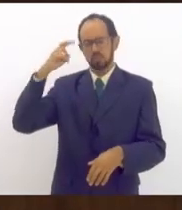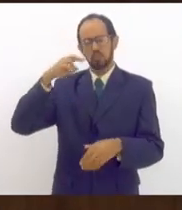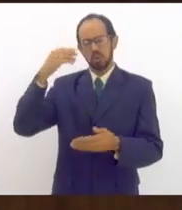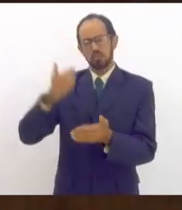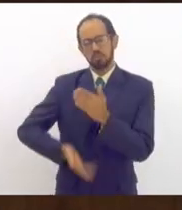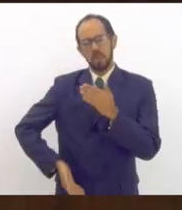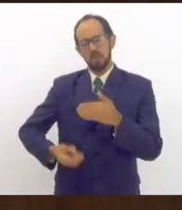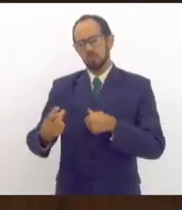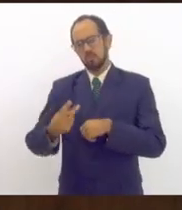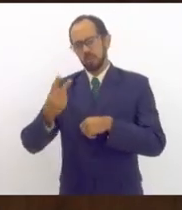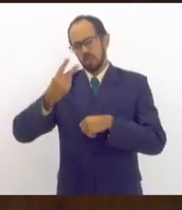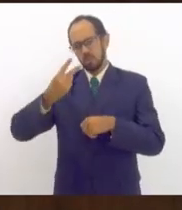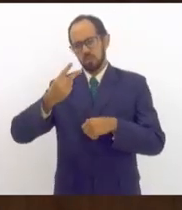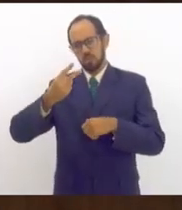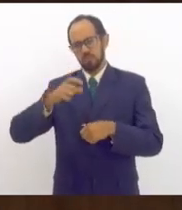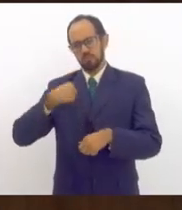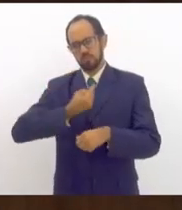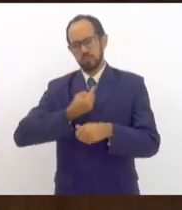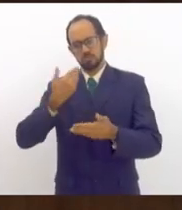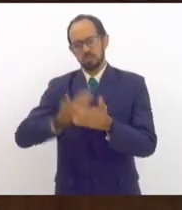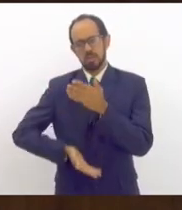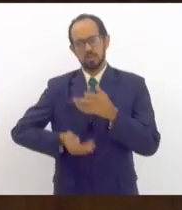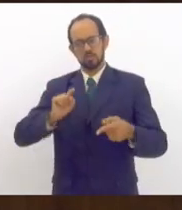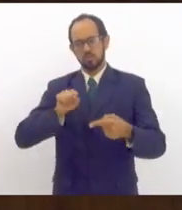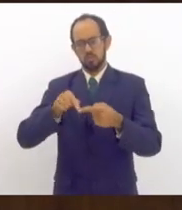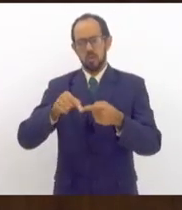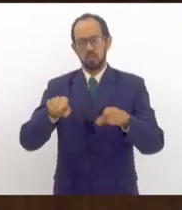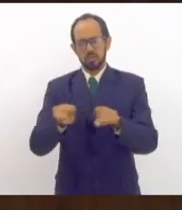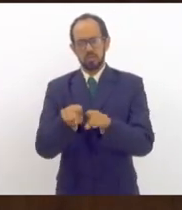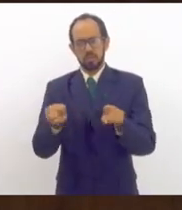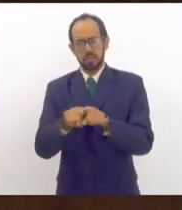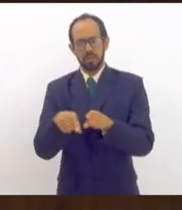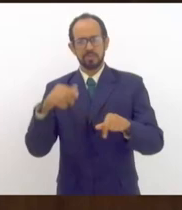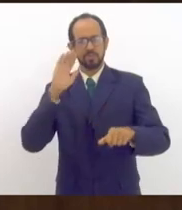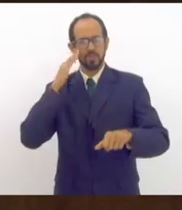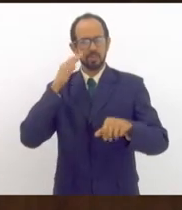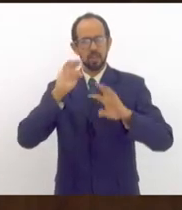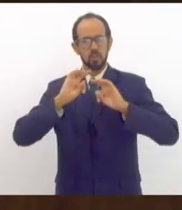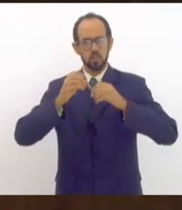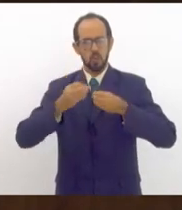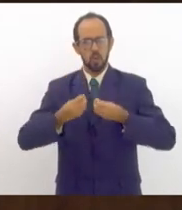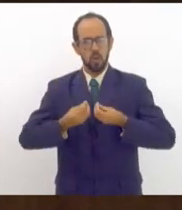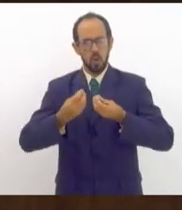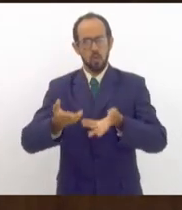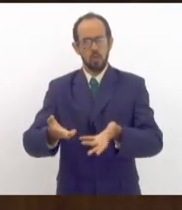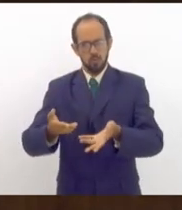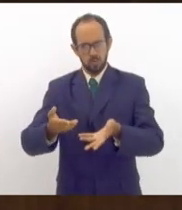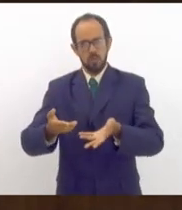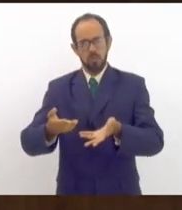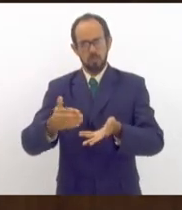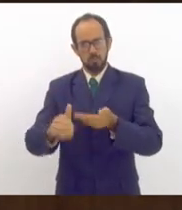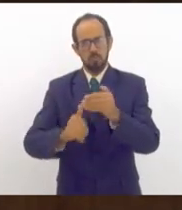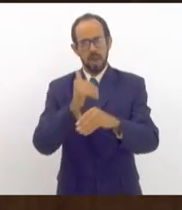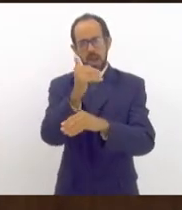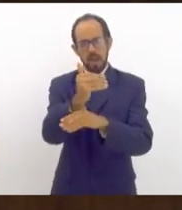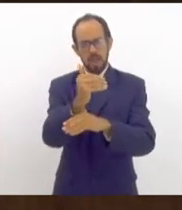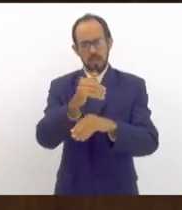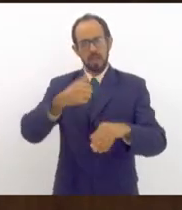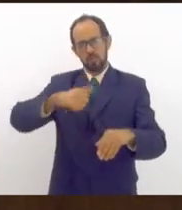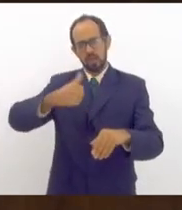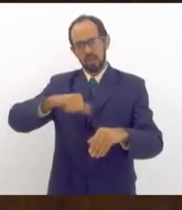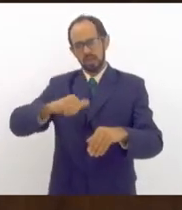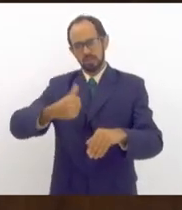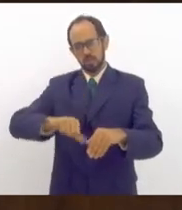e a gente acaba perdendo o foco de entender toda a contribuição que ela dá para além da análise subjetiva